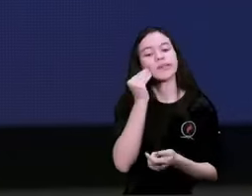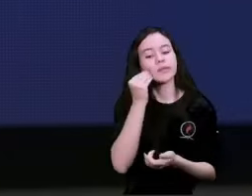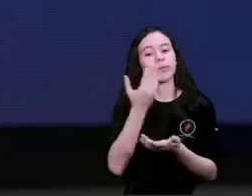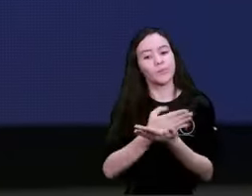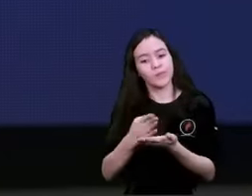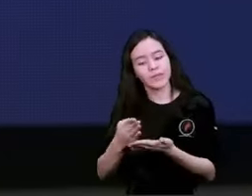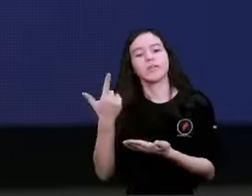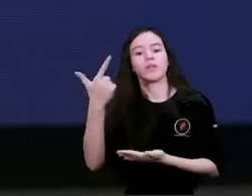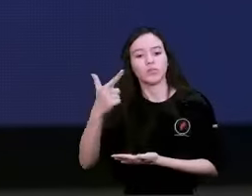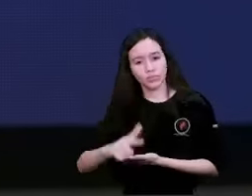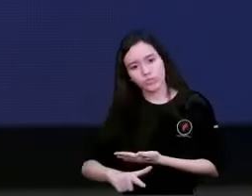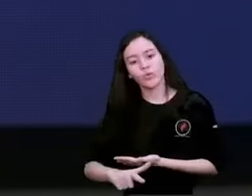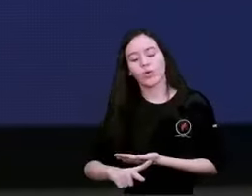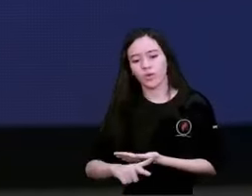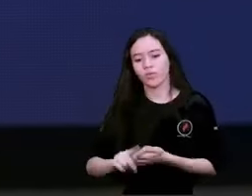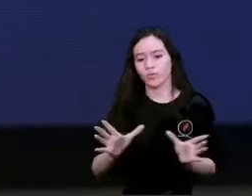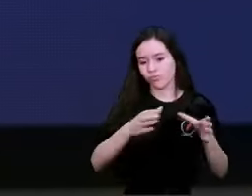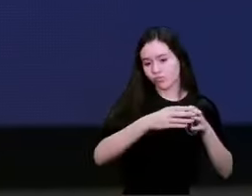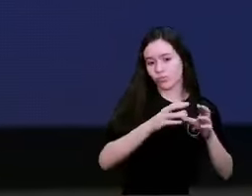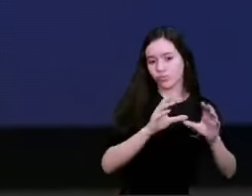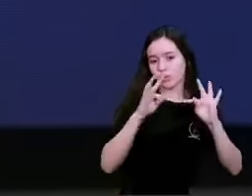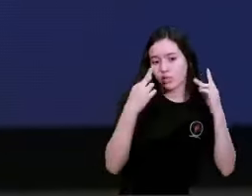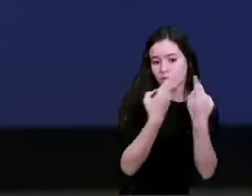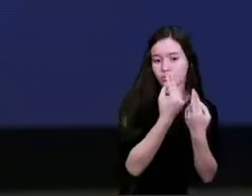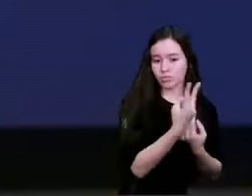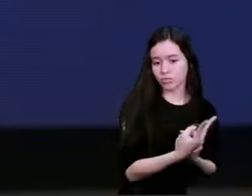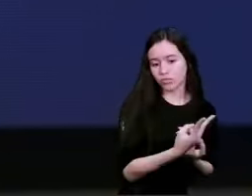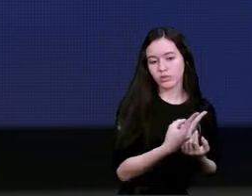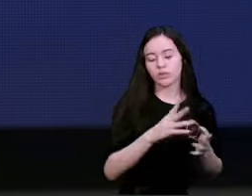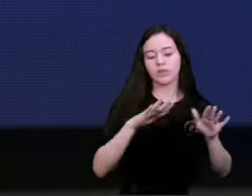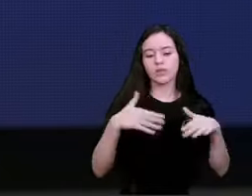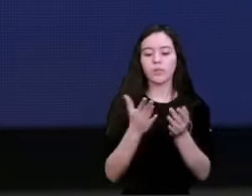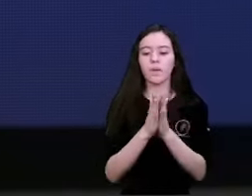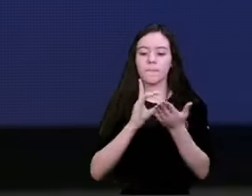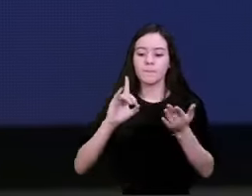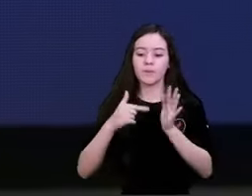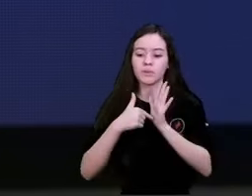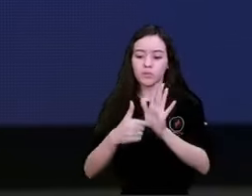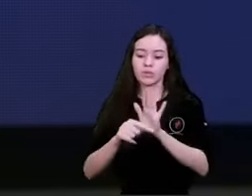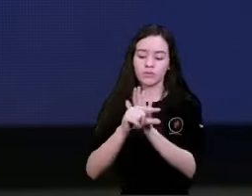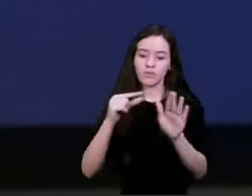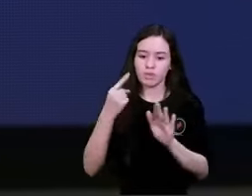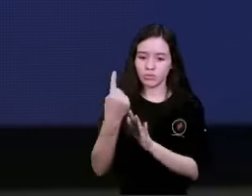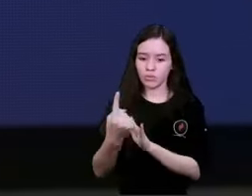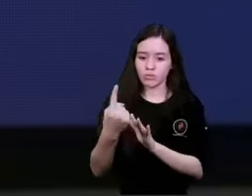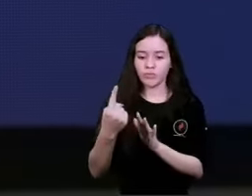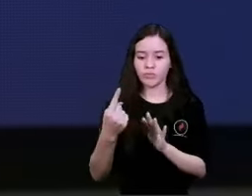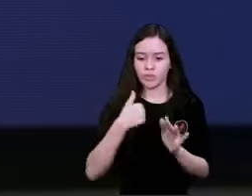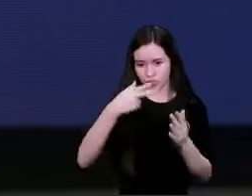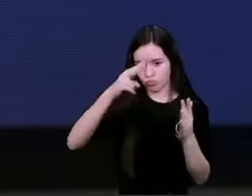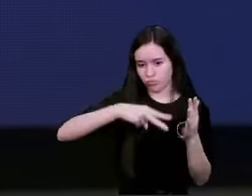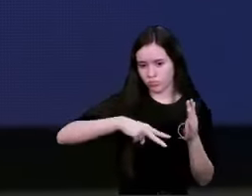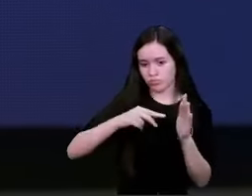com aquilo que lhe sobrou, com aquilo que ele tem. Então a Bíblia diz, no verso de número 1 que eu li, que